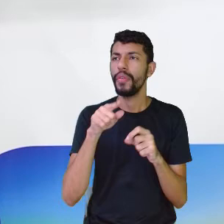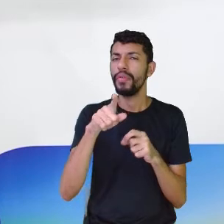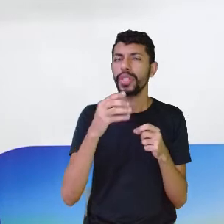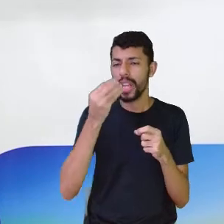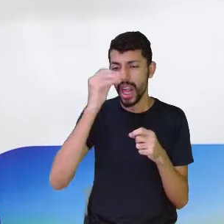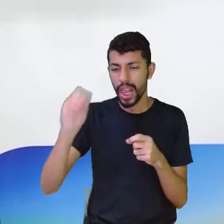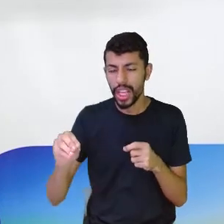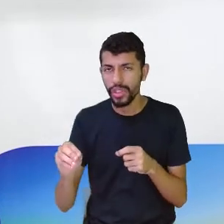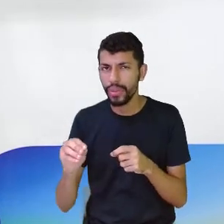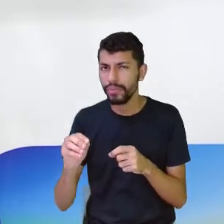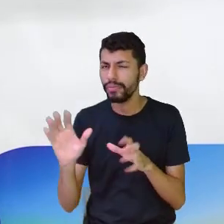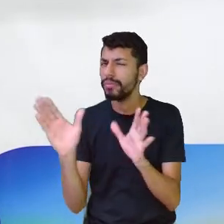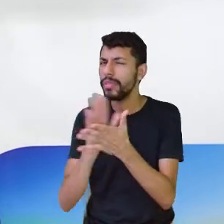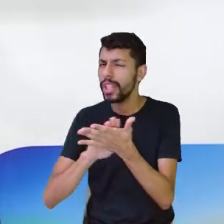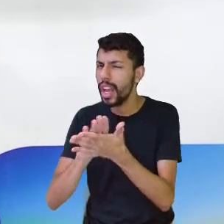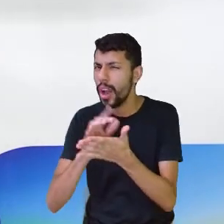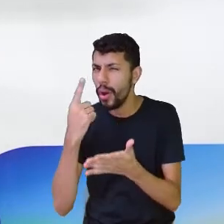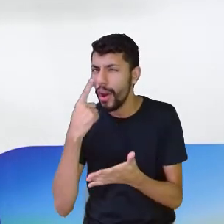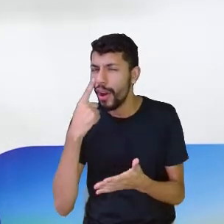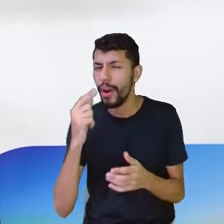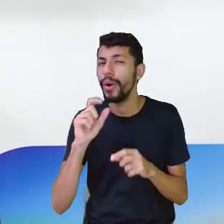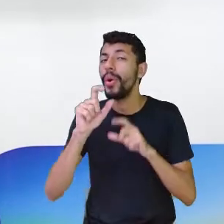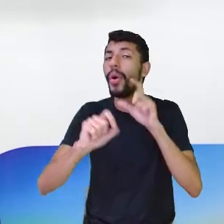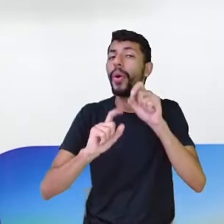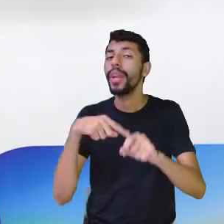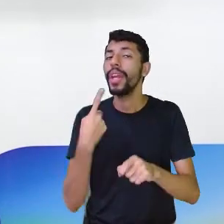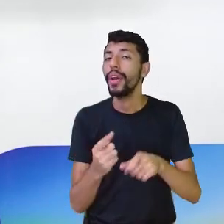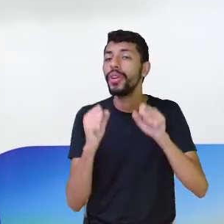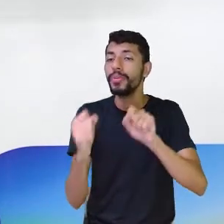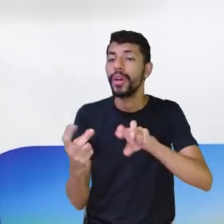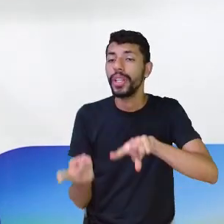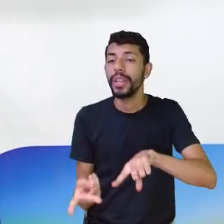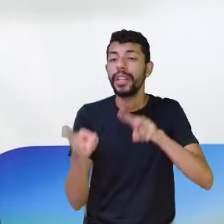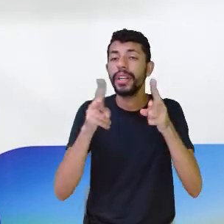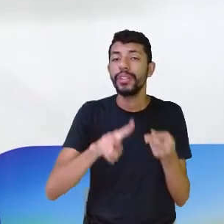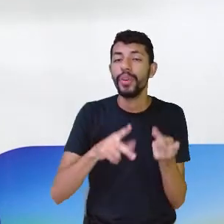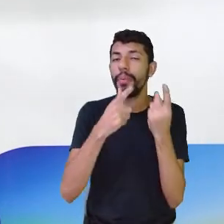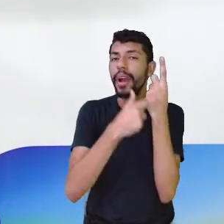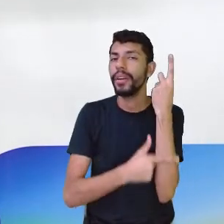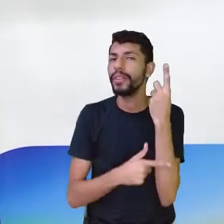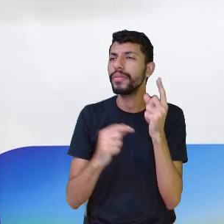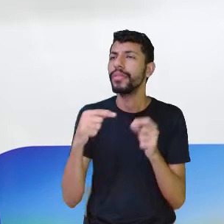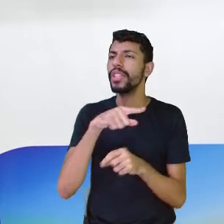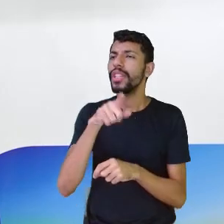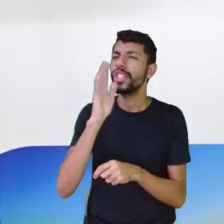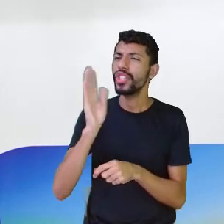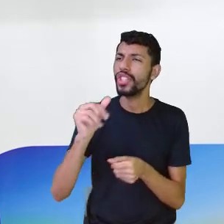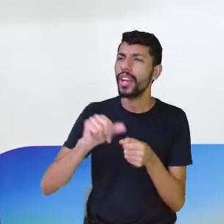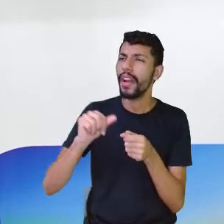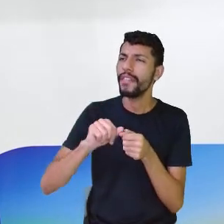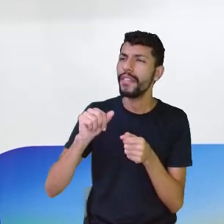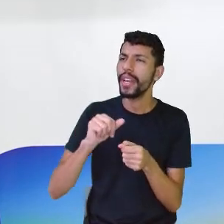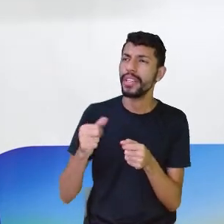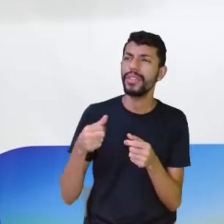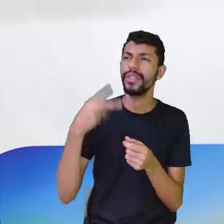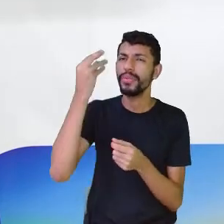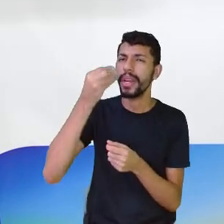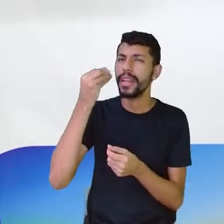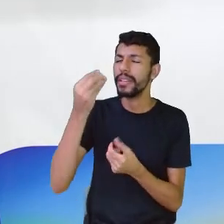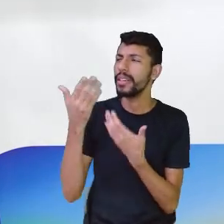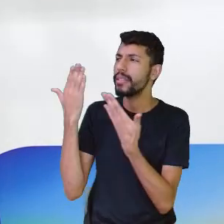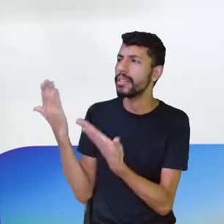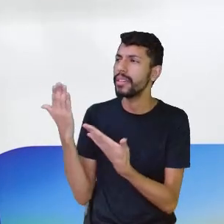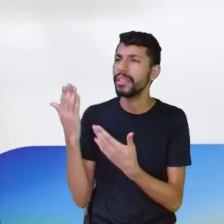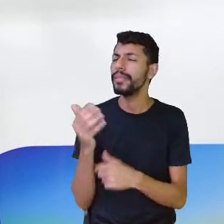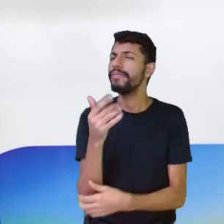para o lixo, no que a gente pode transformar uma garrafa PET? Alguém já fez uma experiência como essa? Já